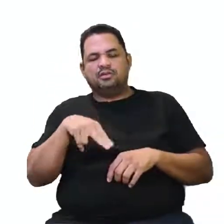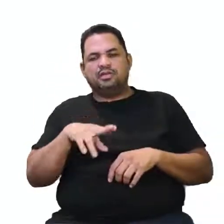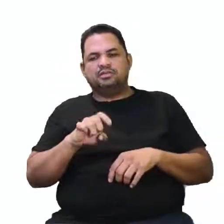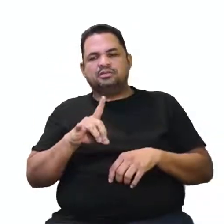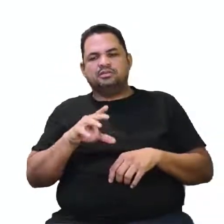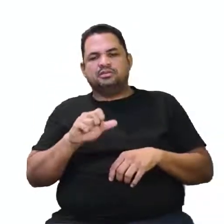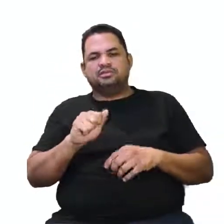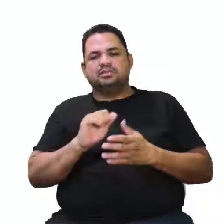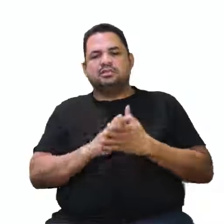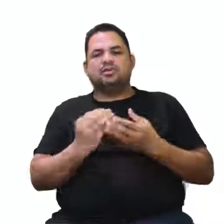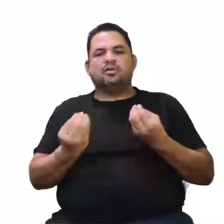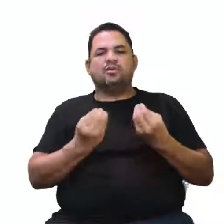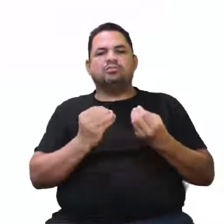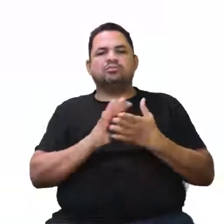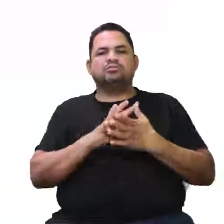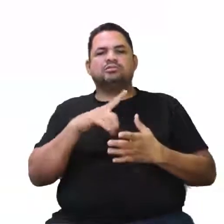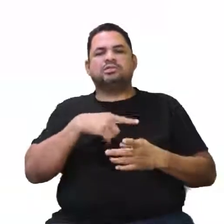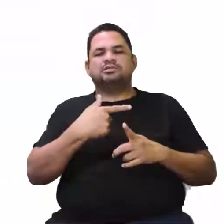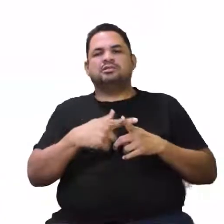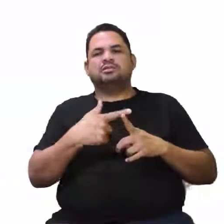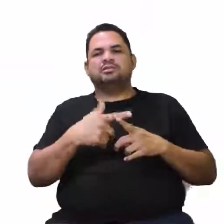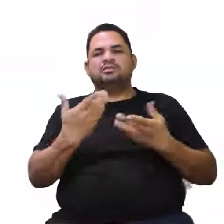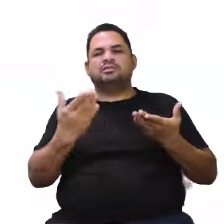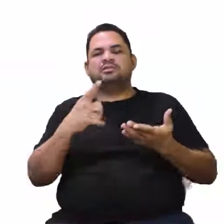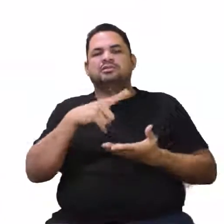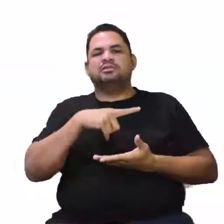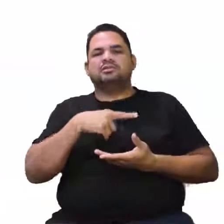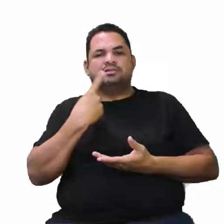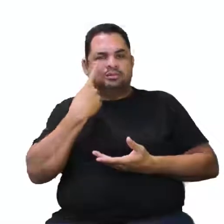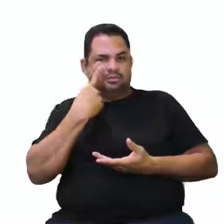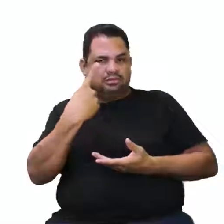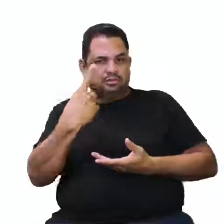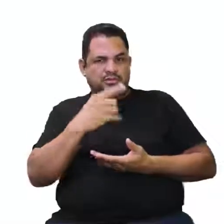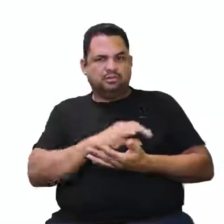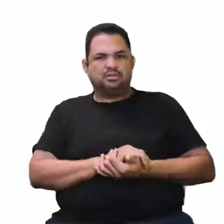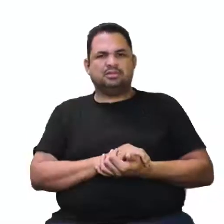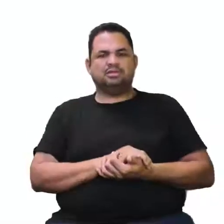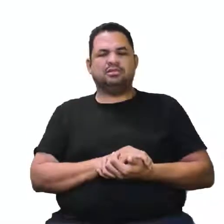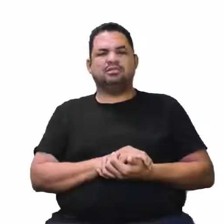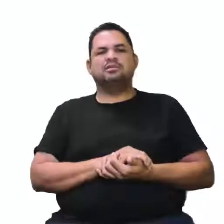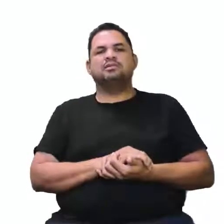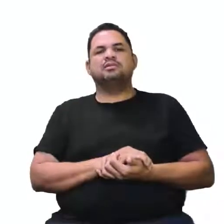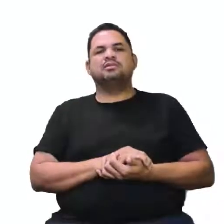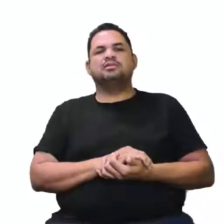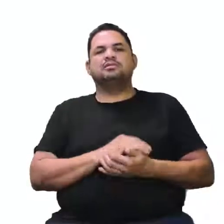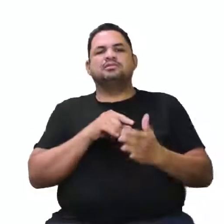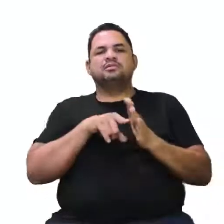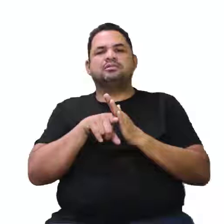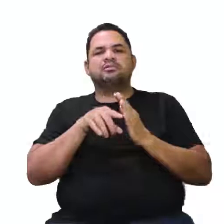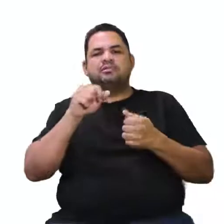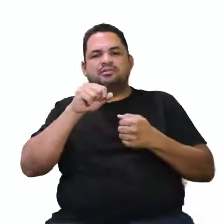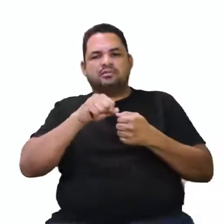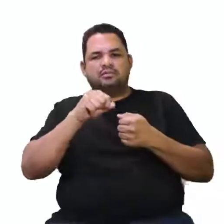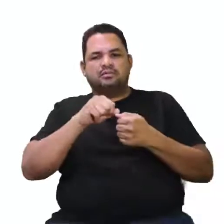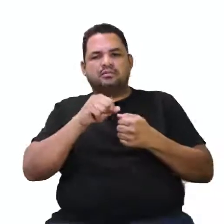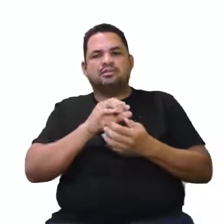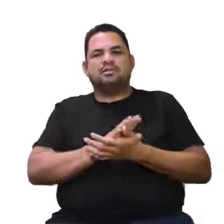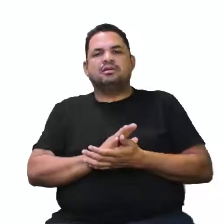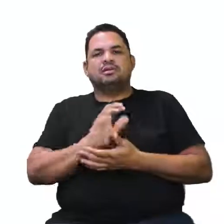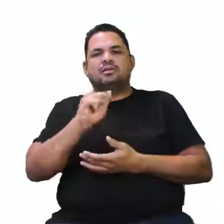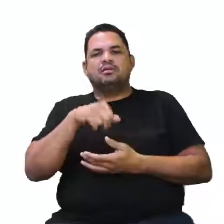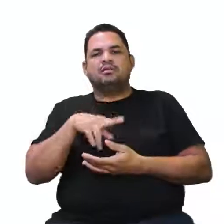né? O quanto isso está me prejudicando. Então, a gente observa aqui, por exemplo, que em estudos realizados